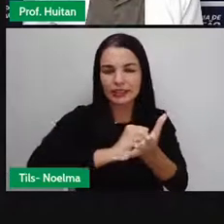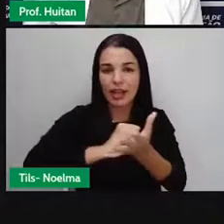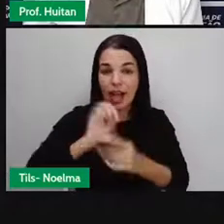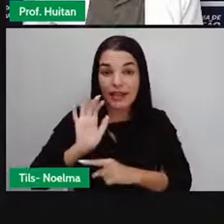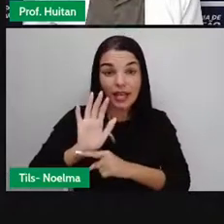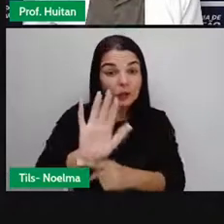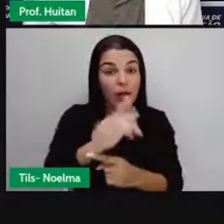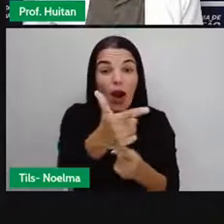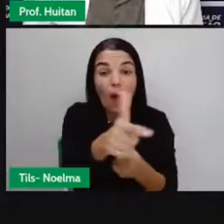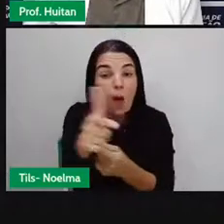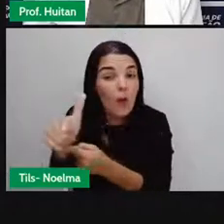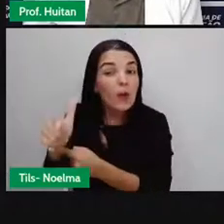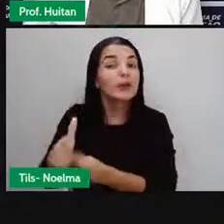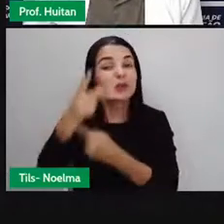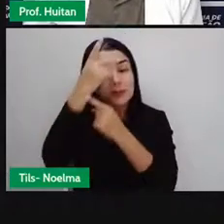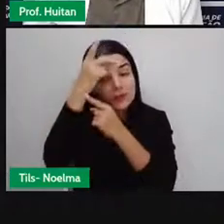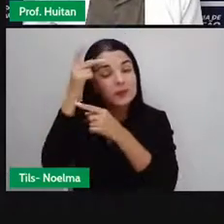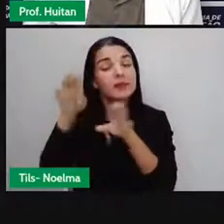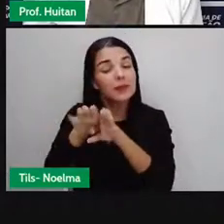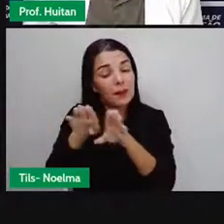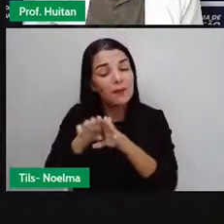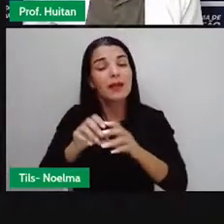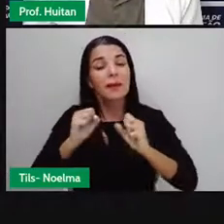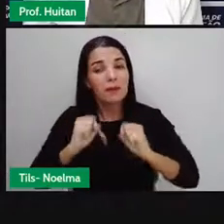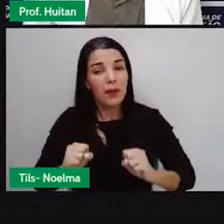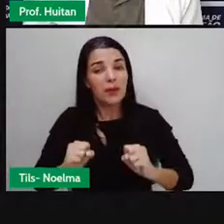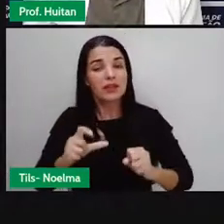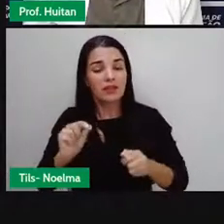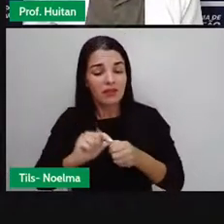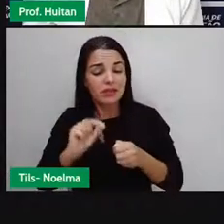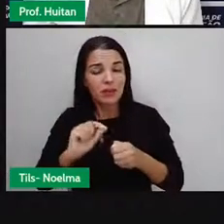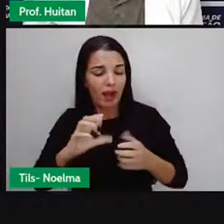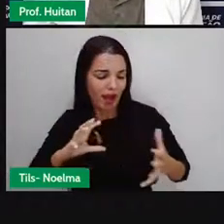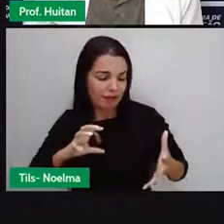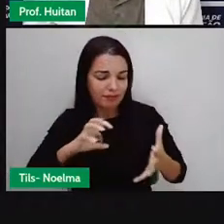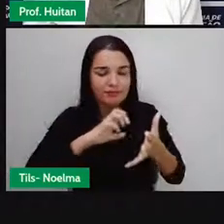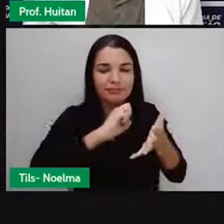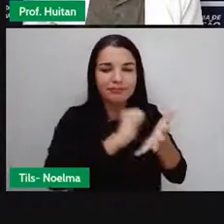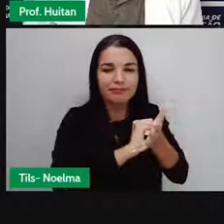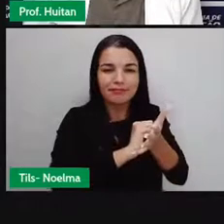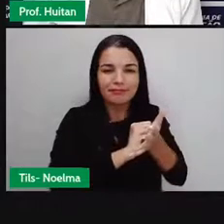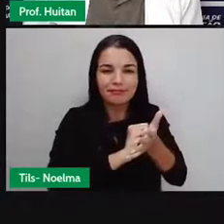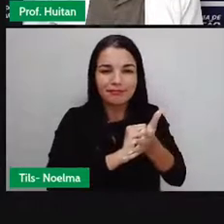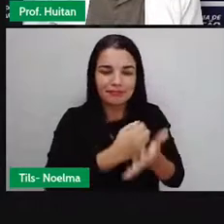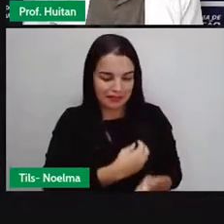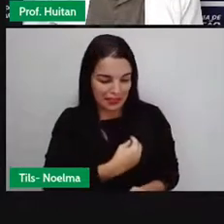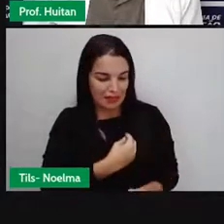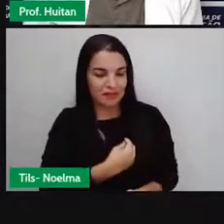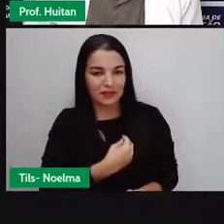outras pessoas também se emancipem na vida, em todos os seus aspectos.